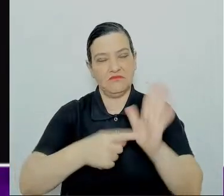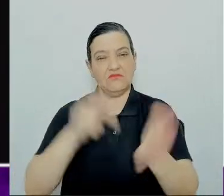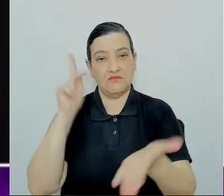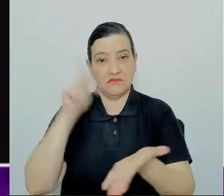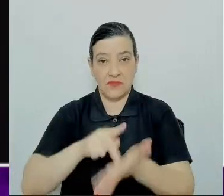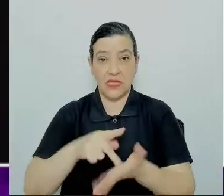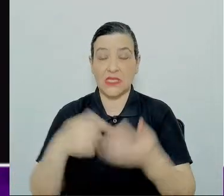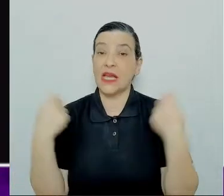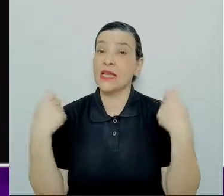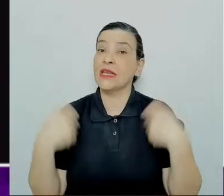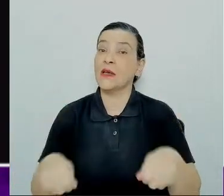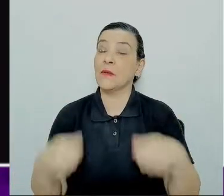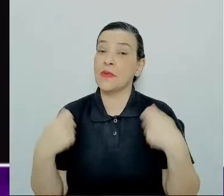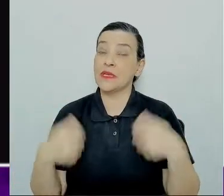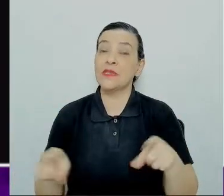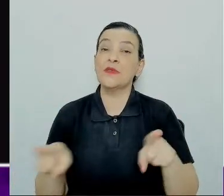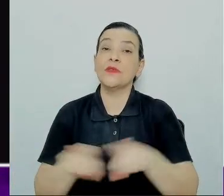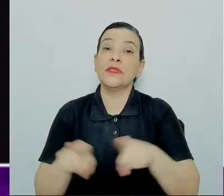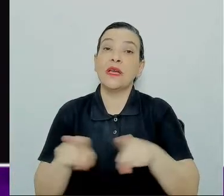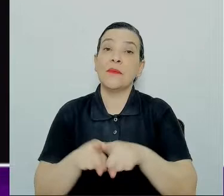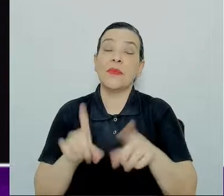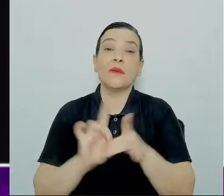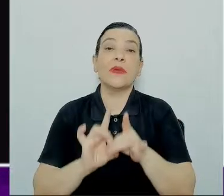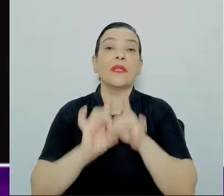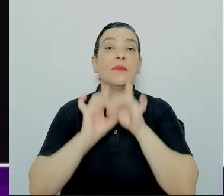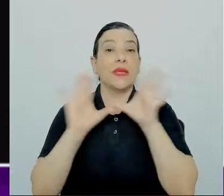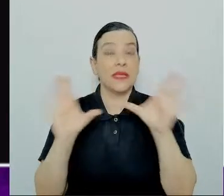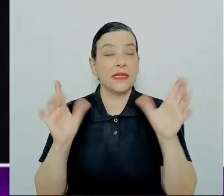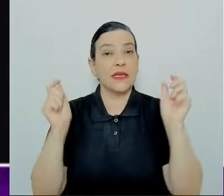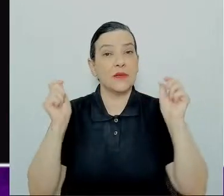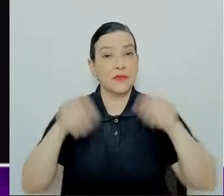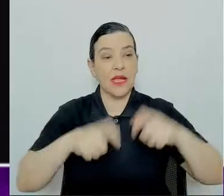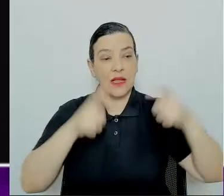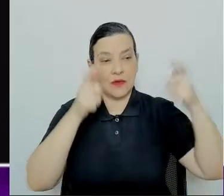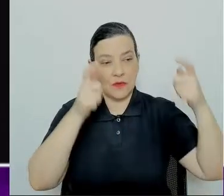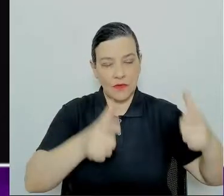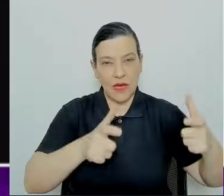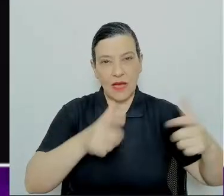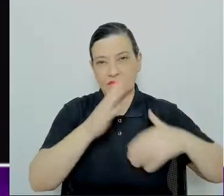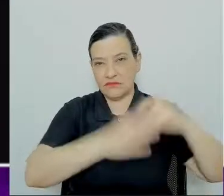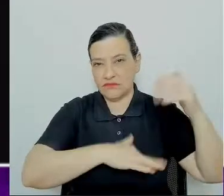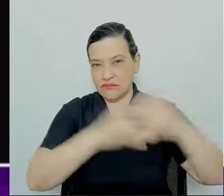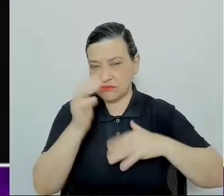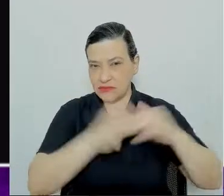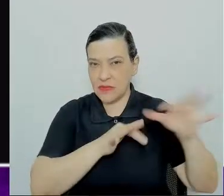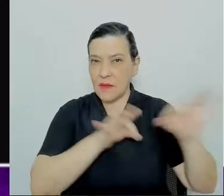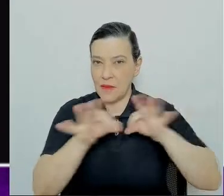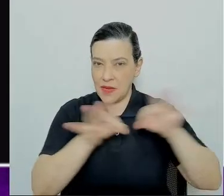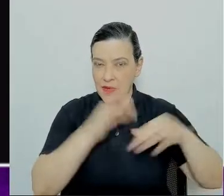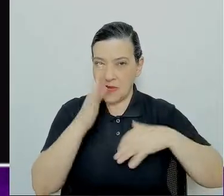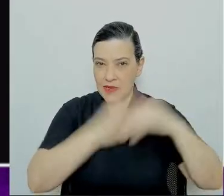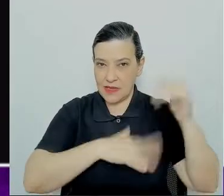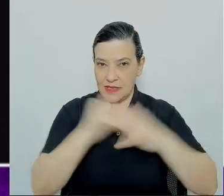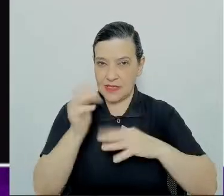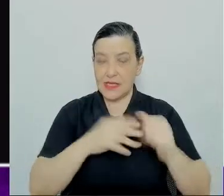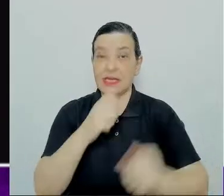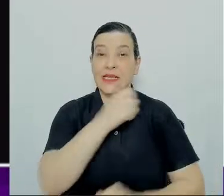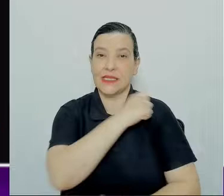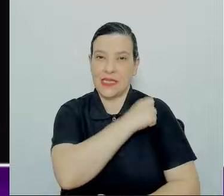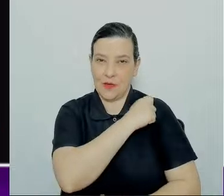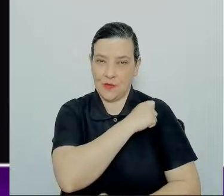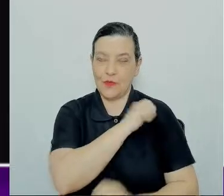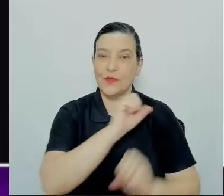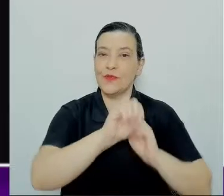uma autorização para executar ações dentro do ambiente. Eu costumo dizer para os meus alunos, nas turmas que eu dou